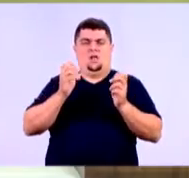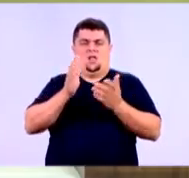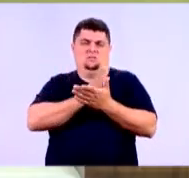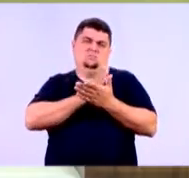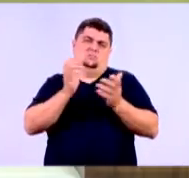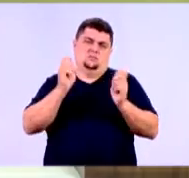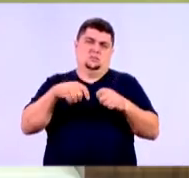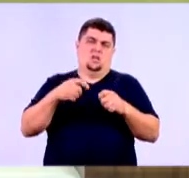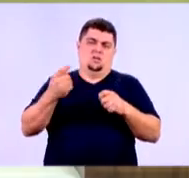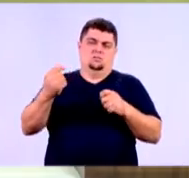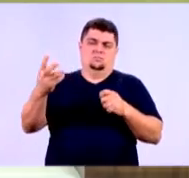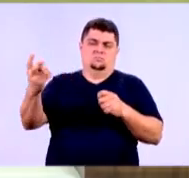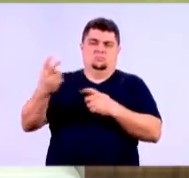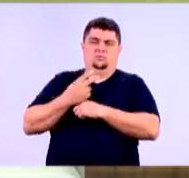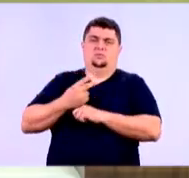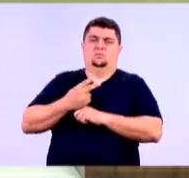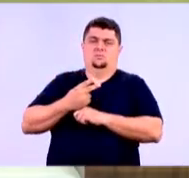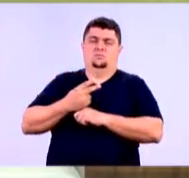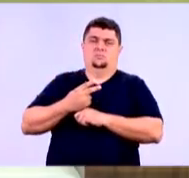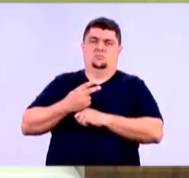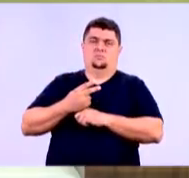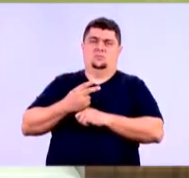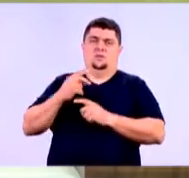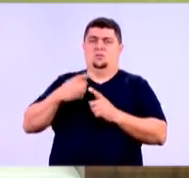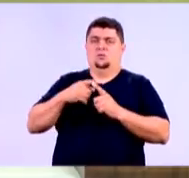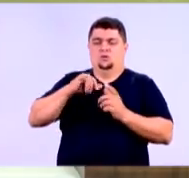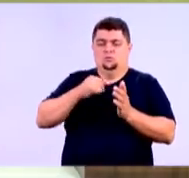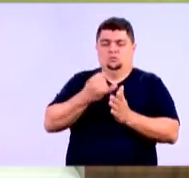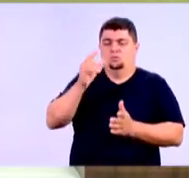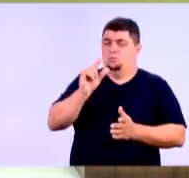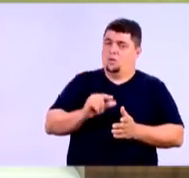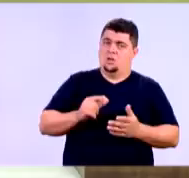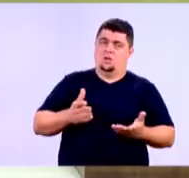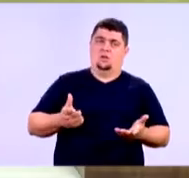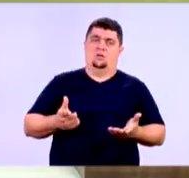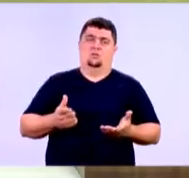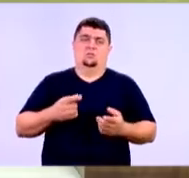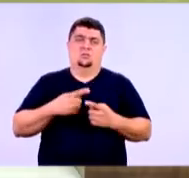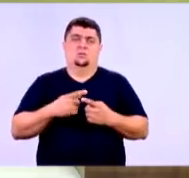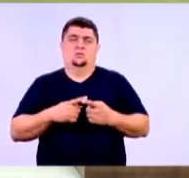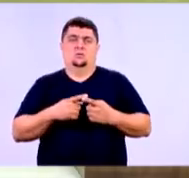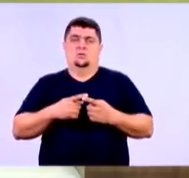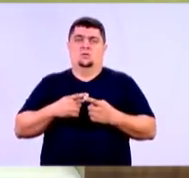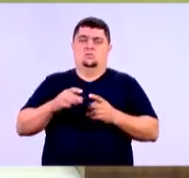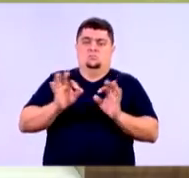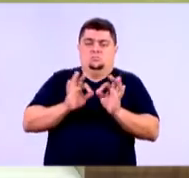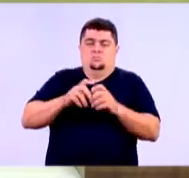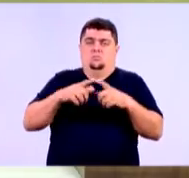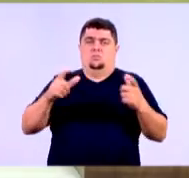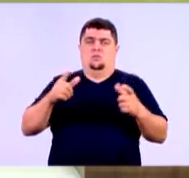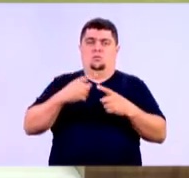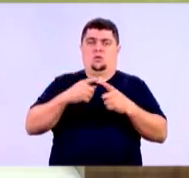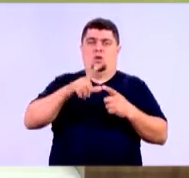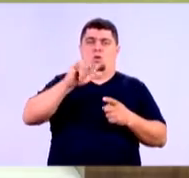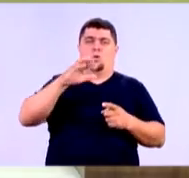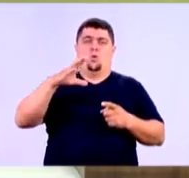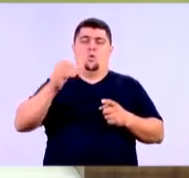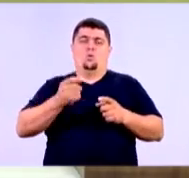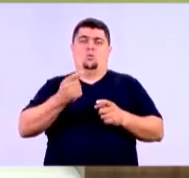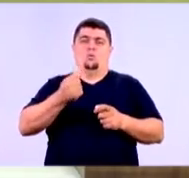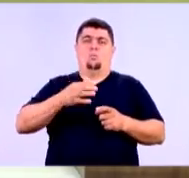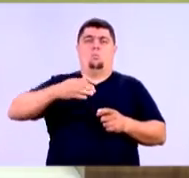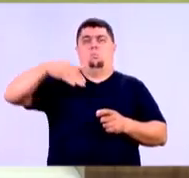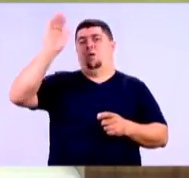pegar capital de terceiros, devido a uma taxa de juros baixa, para realizar os investimentos. Você vai ter um lucro maior dessa forma do que se